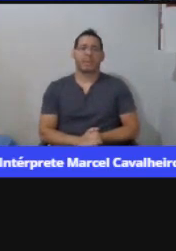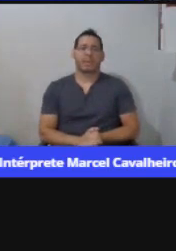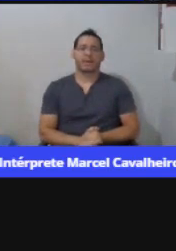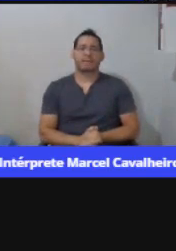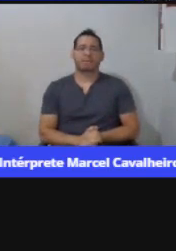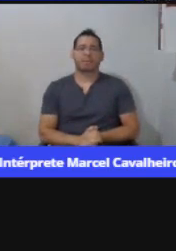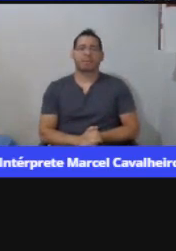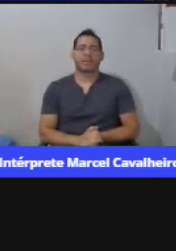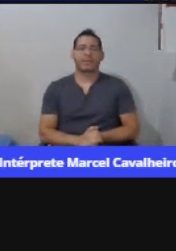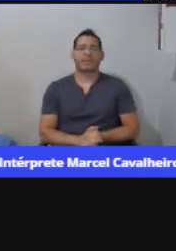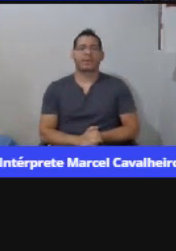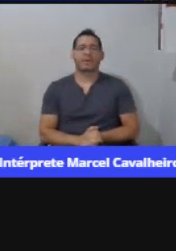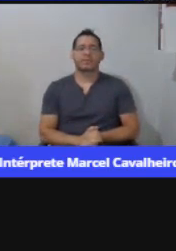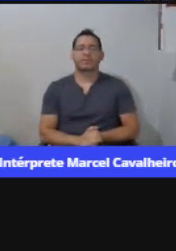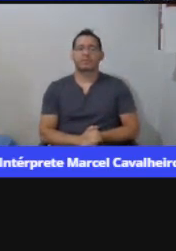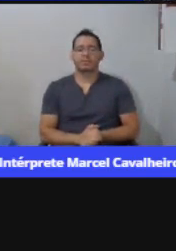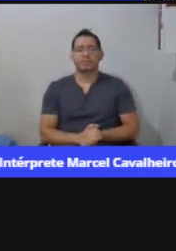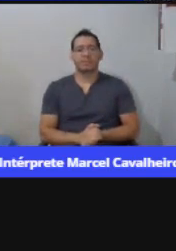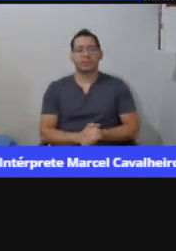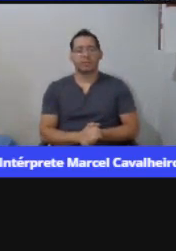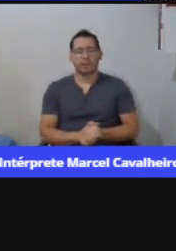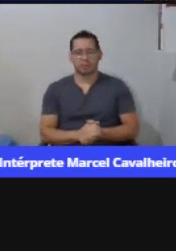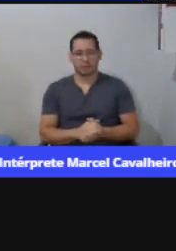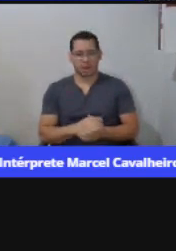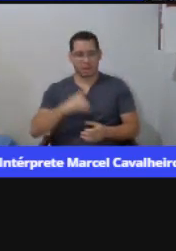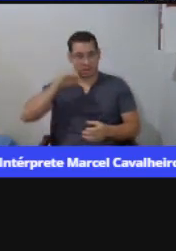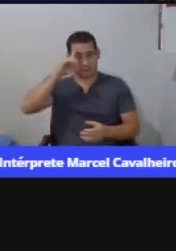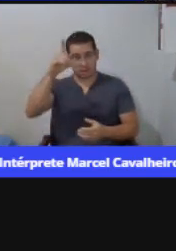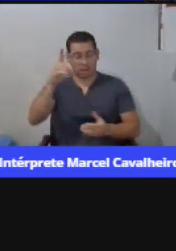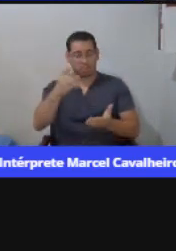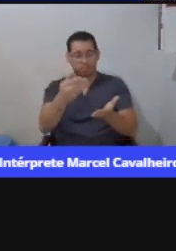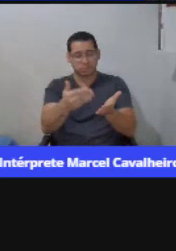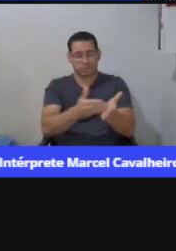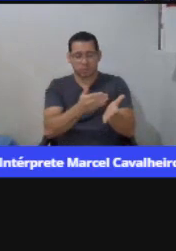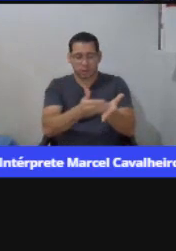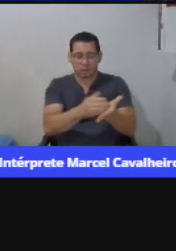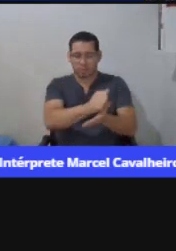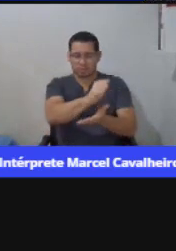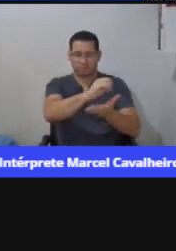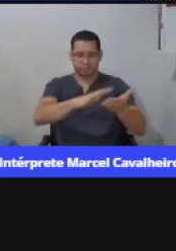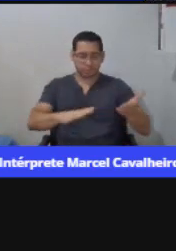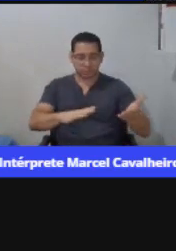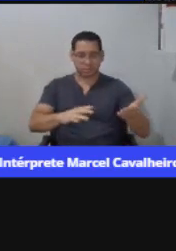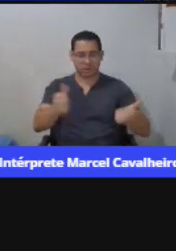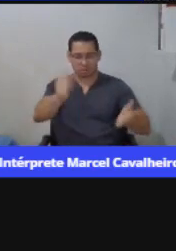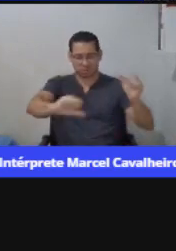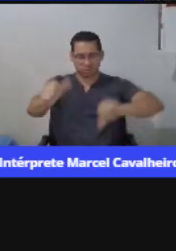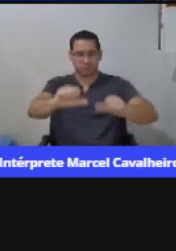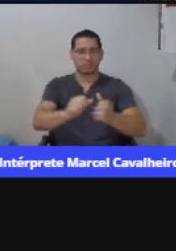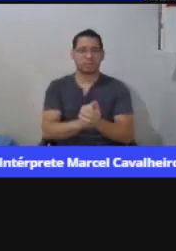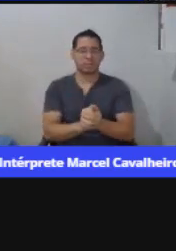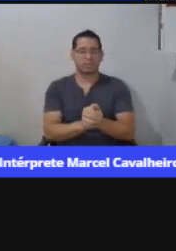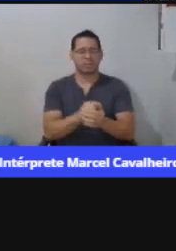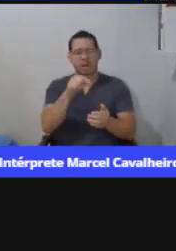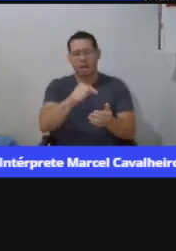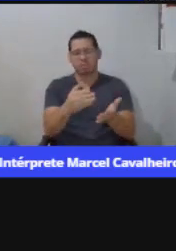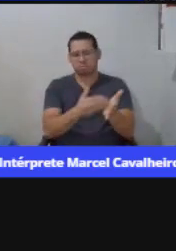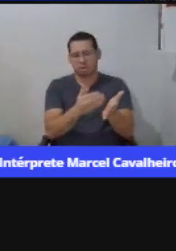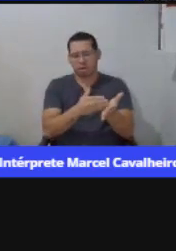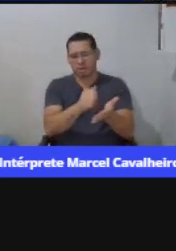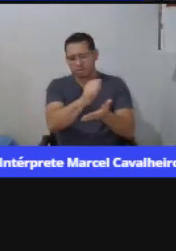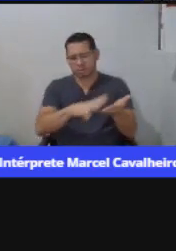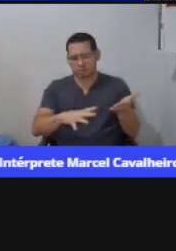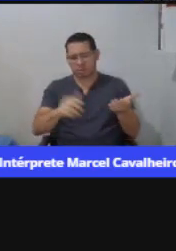Aí nós elaboramos o caderno de atividades diagnósticas. Qual foi o objetivo desse caderno de